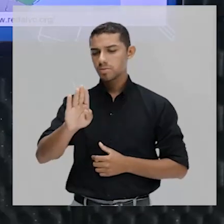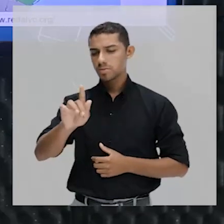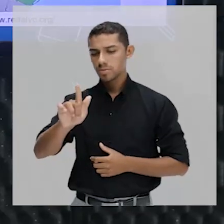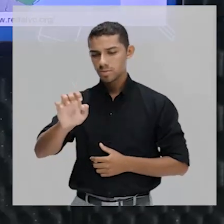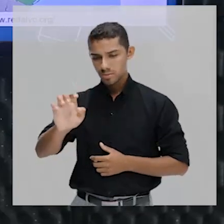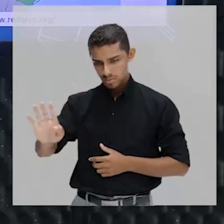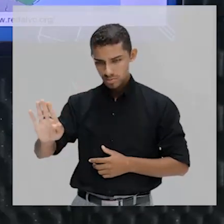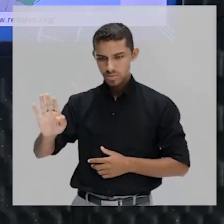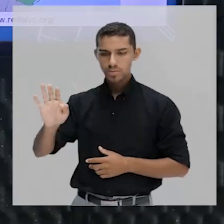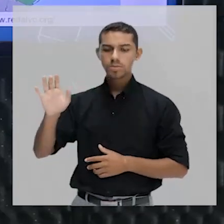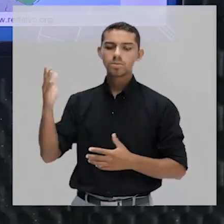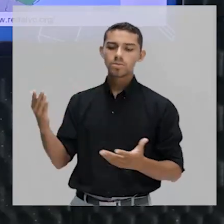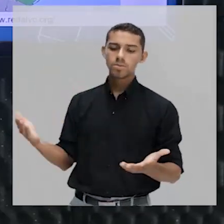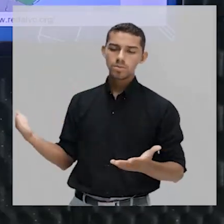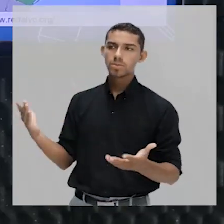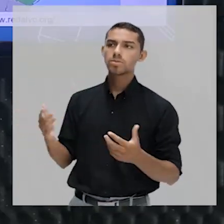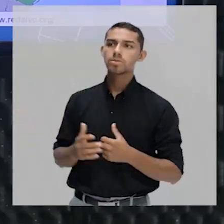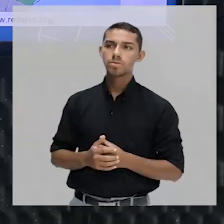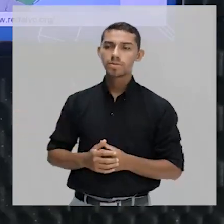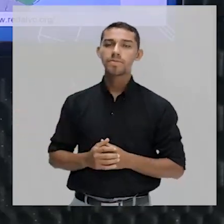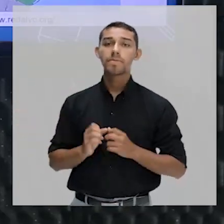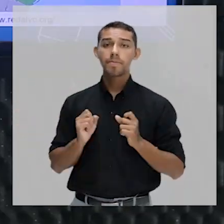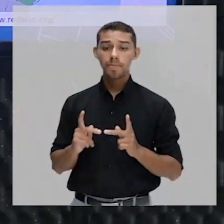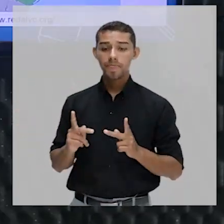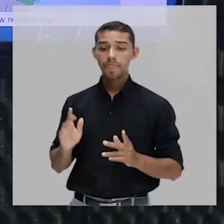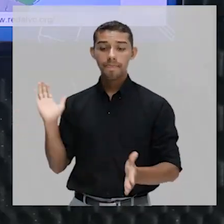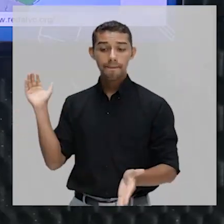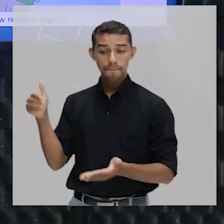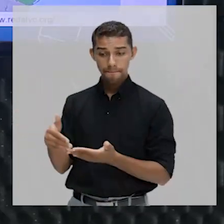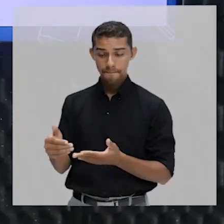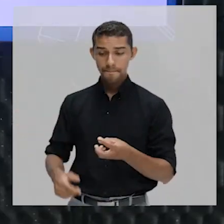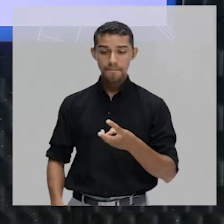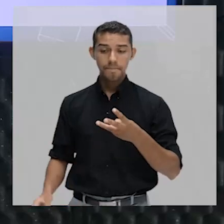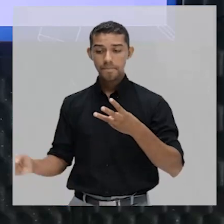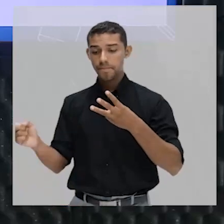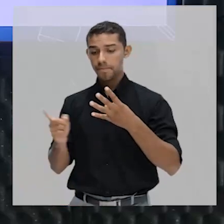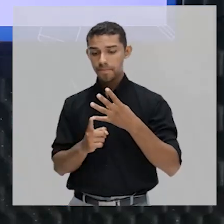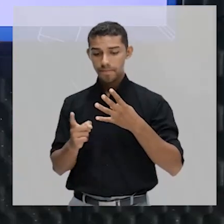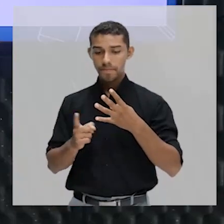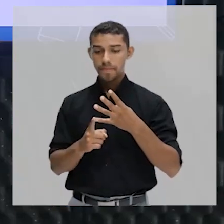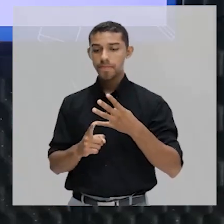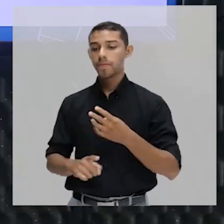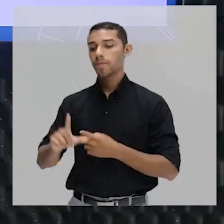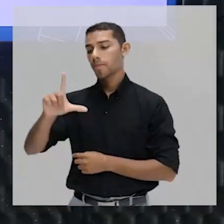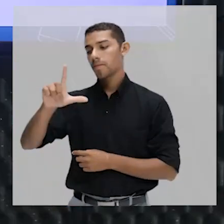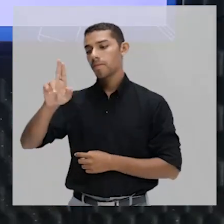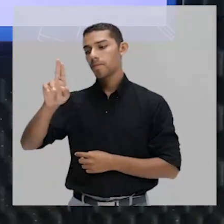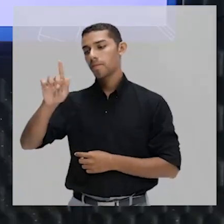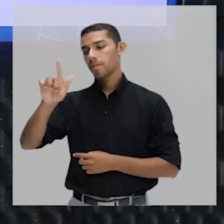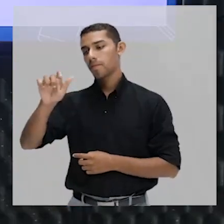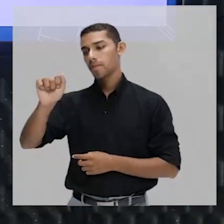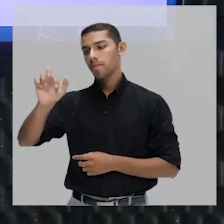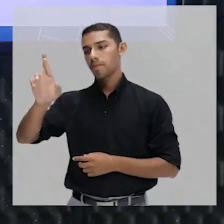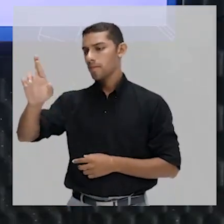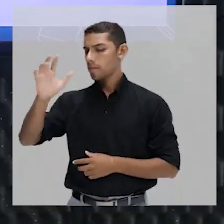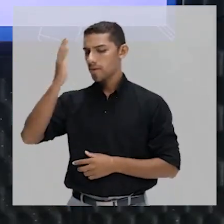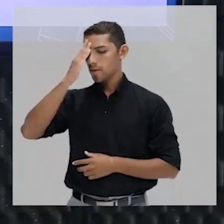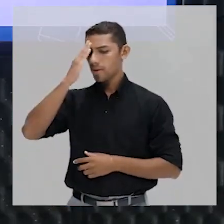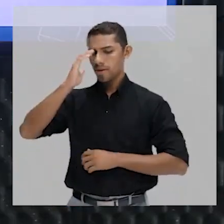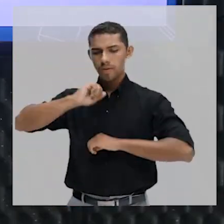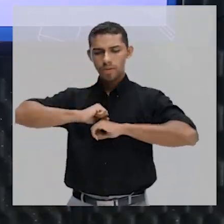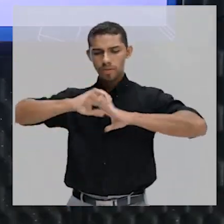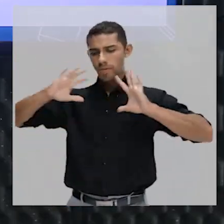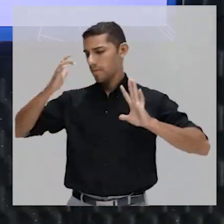fácil. Respira. Ó. E o último conceito geográfico, esse aqui é muito fácil de